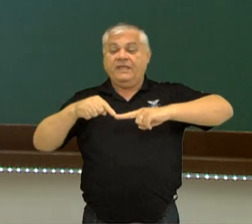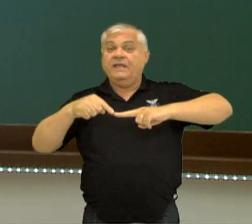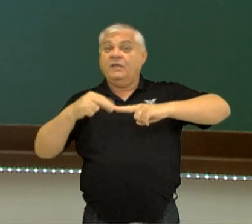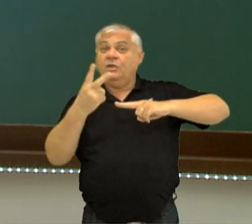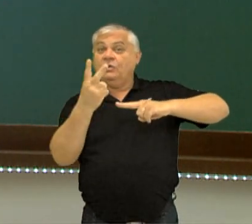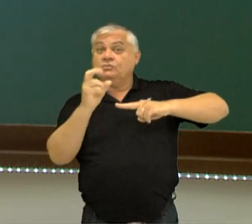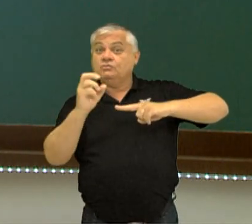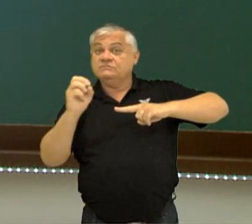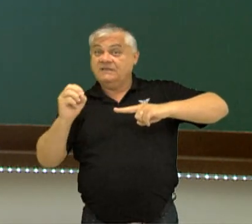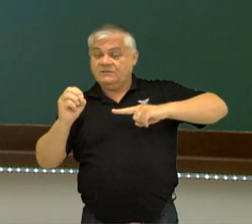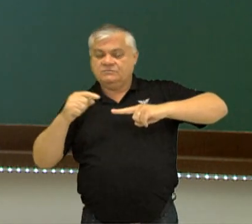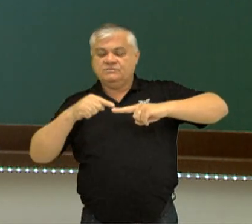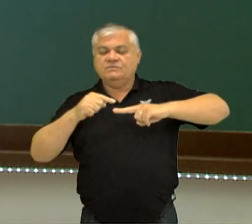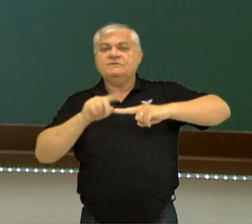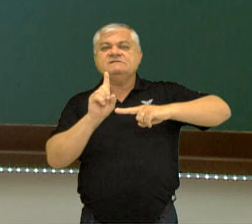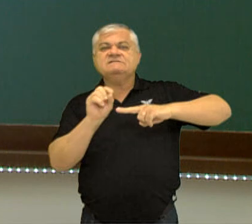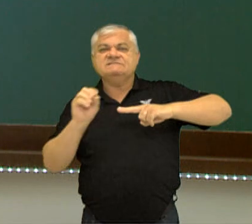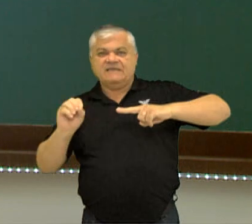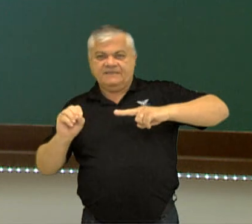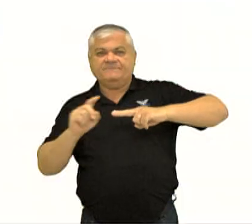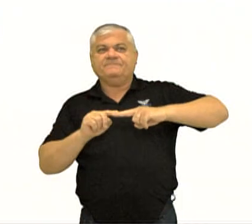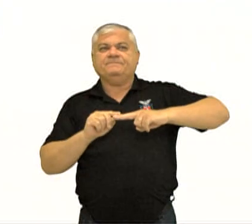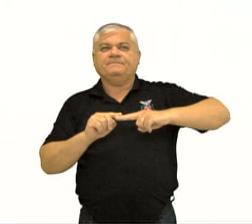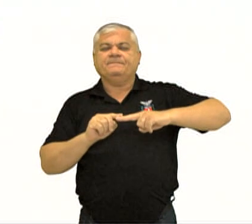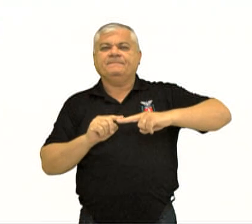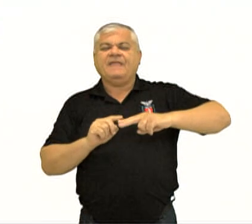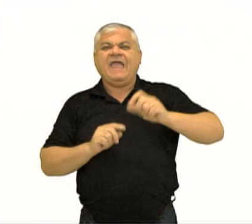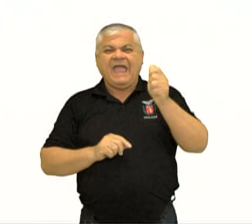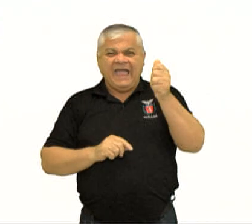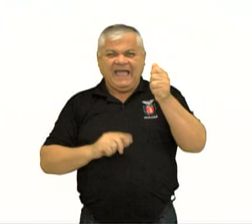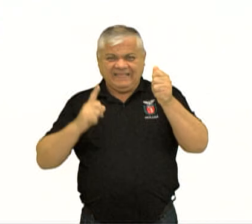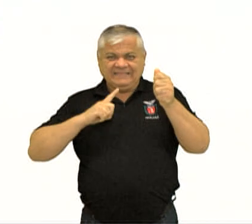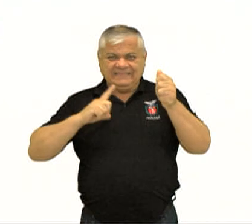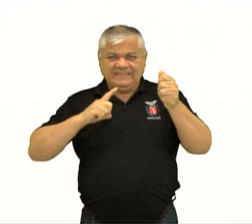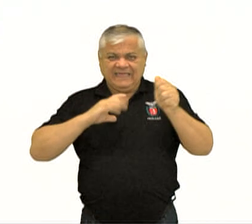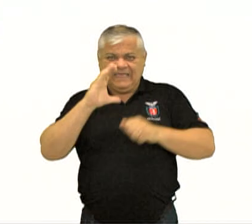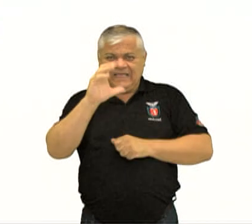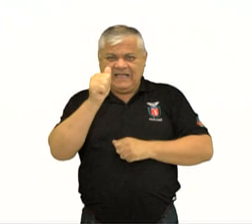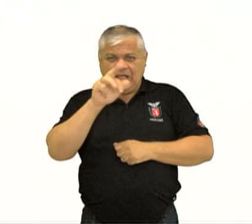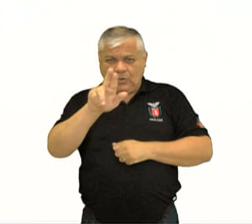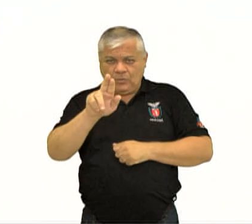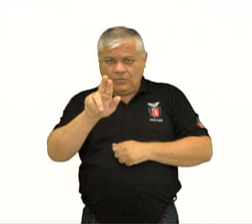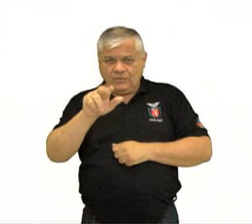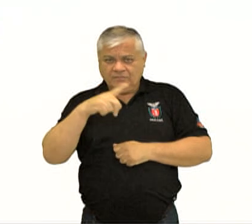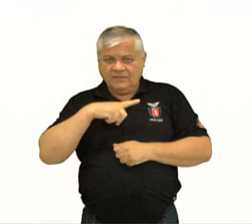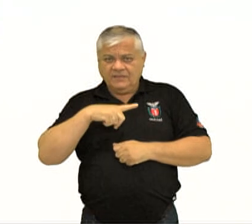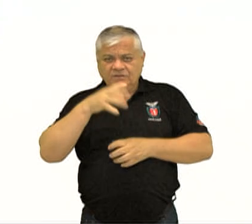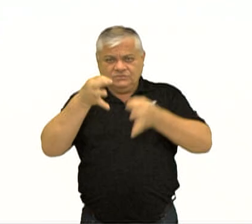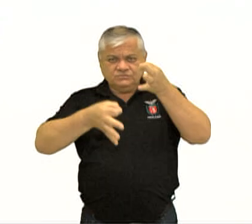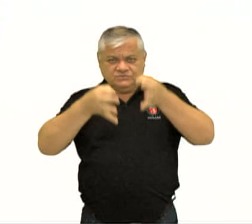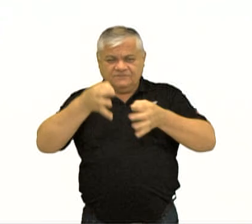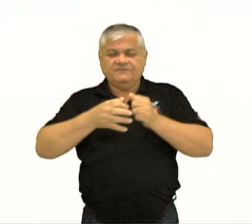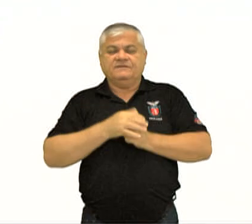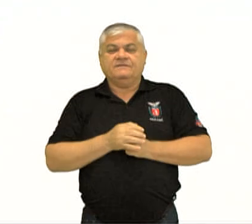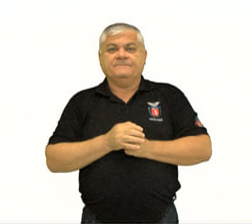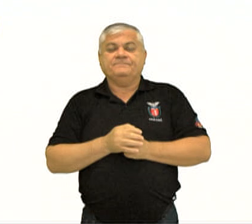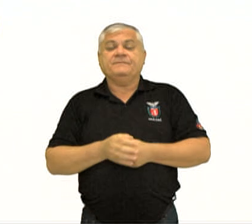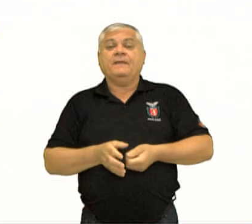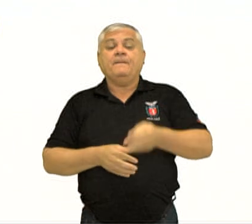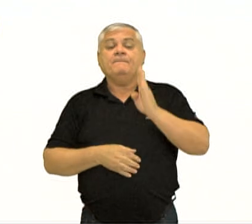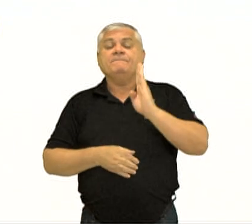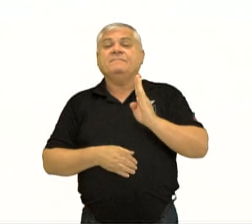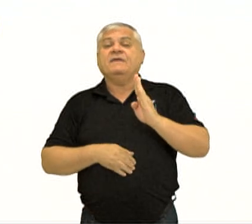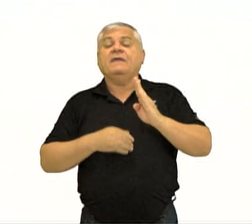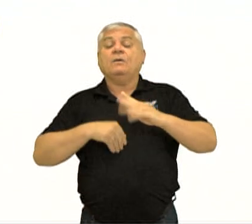100 Celsius. Letra A, existe calor nesse sistema? Justifique. Letra B, qual